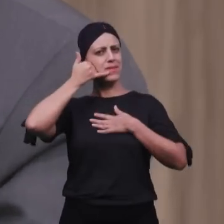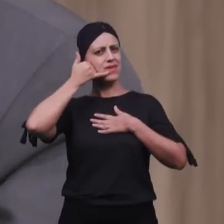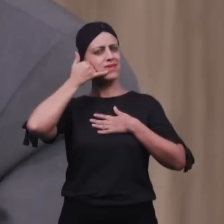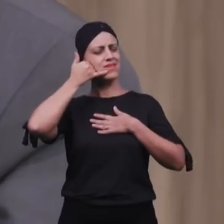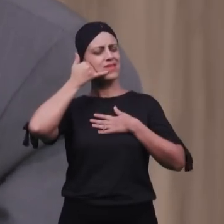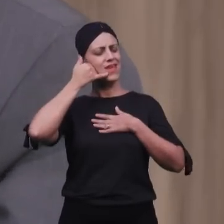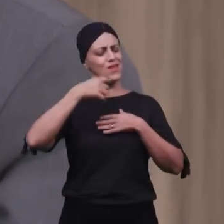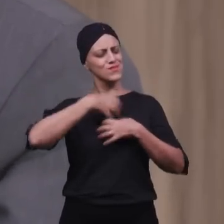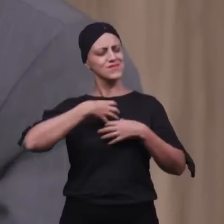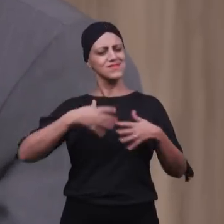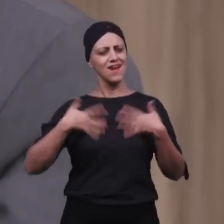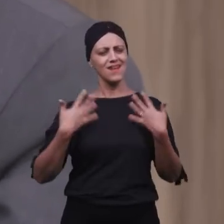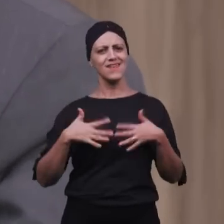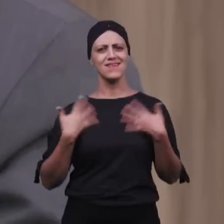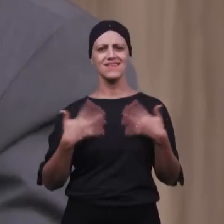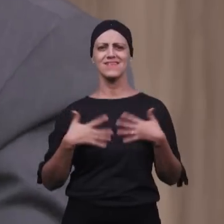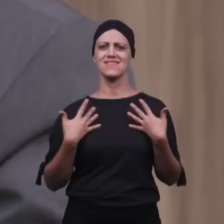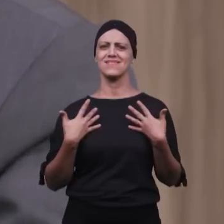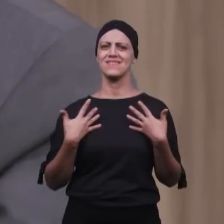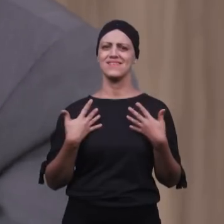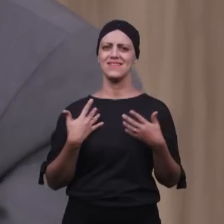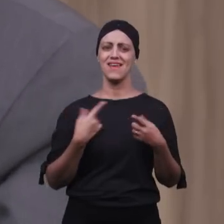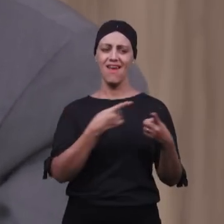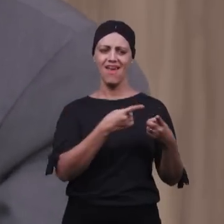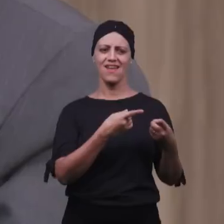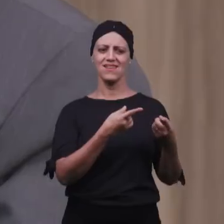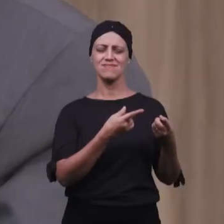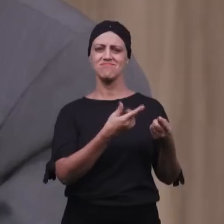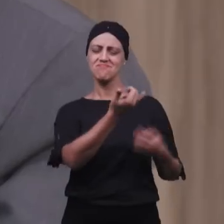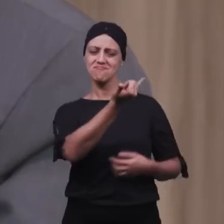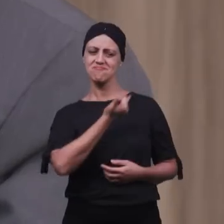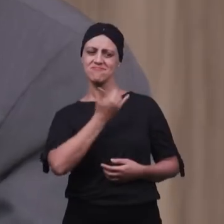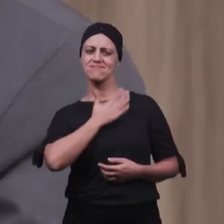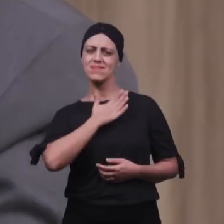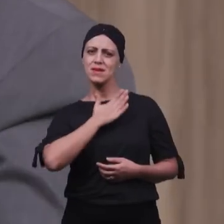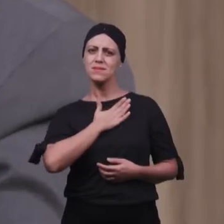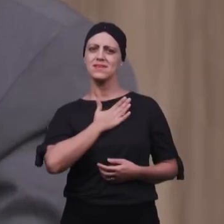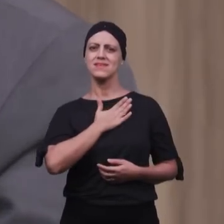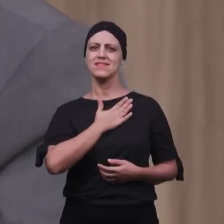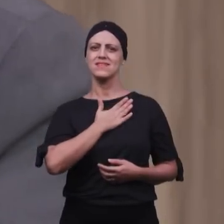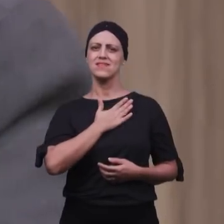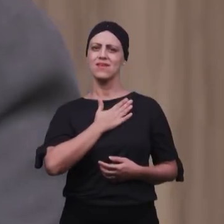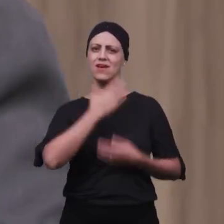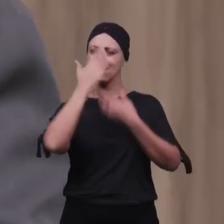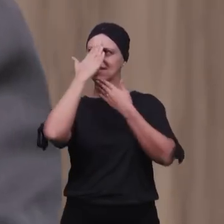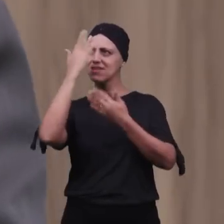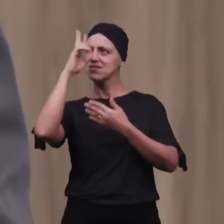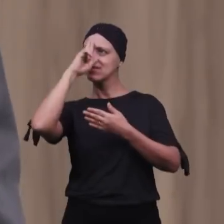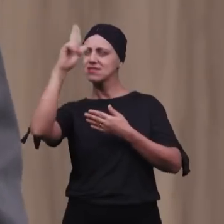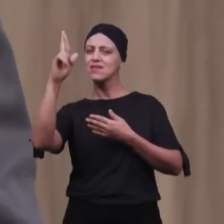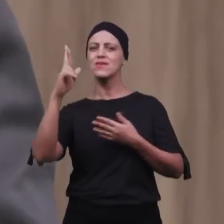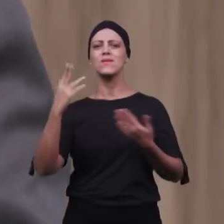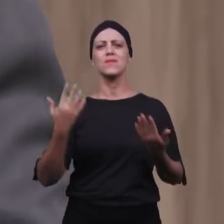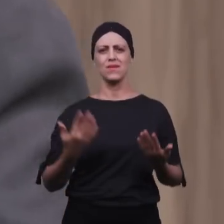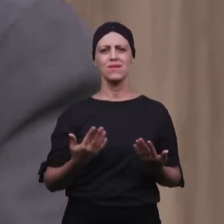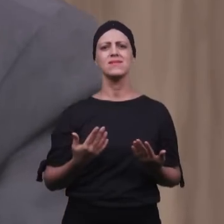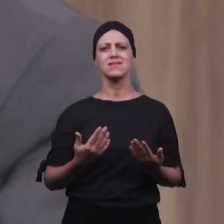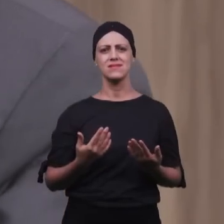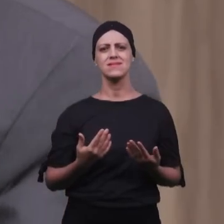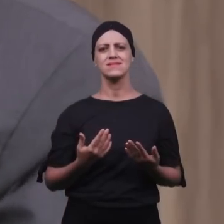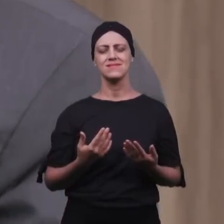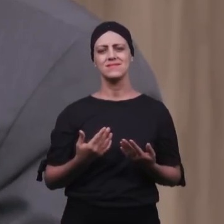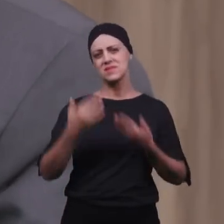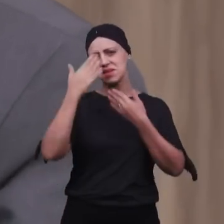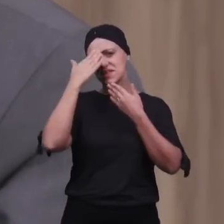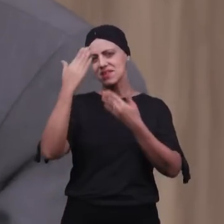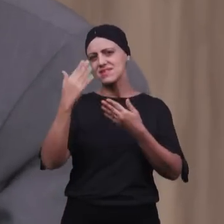edificante para mim, Glória a Deus. receber o telefonema dela para glorificar o Senhor, né? Para agradecer ao